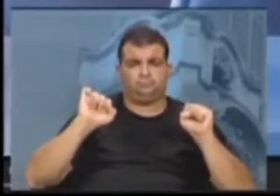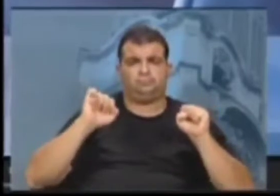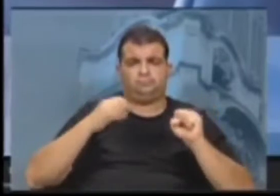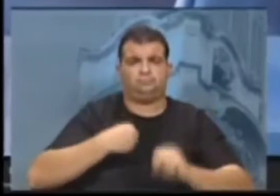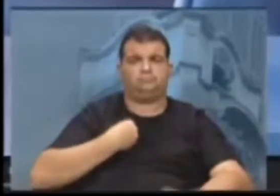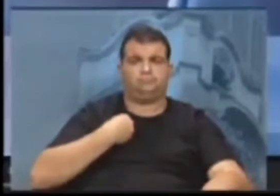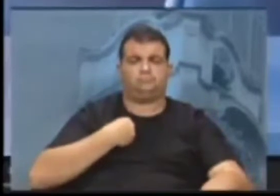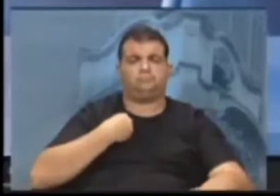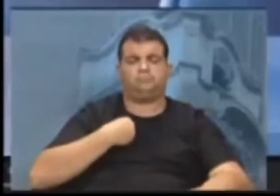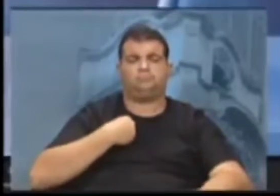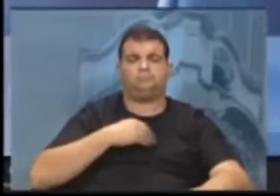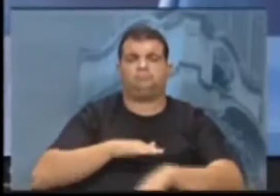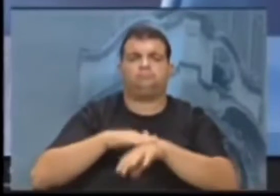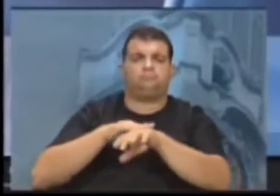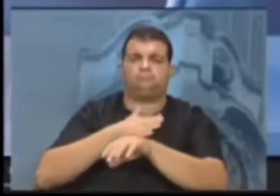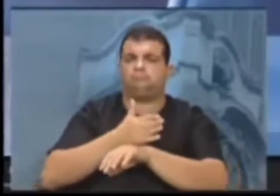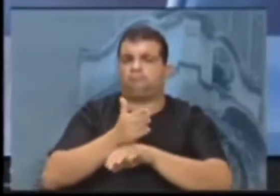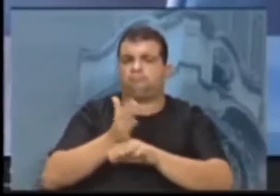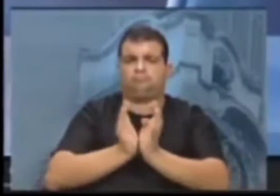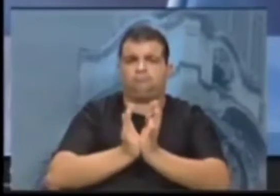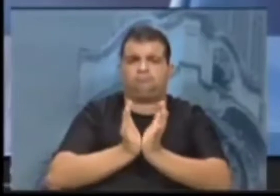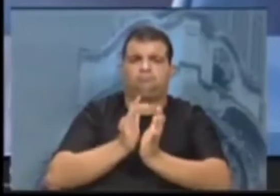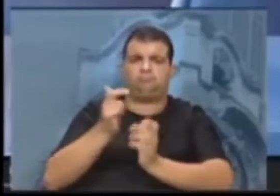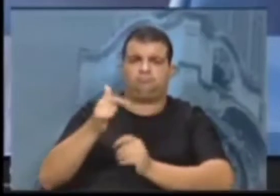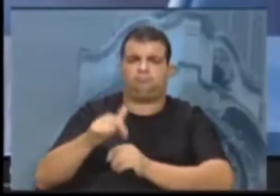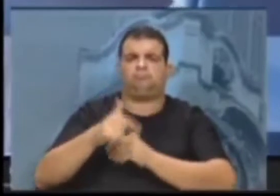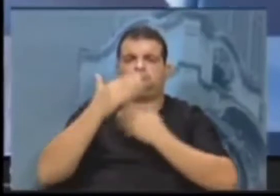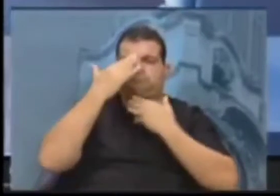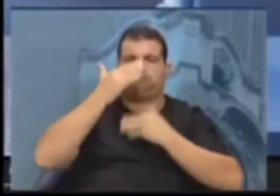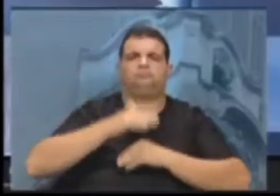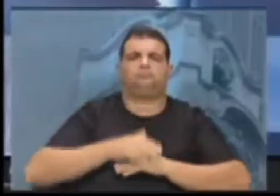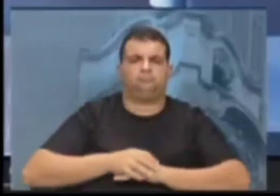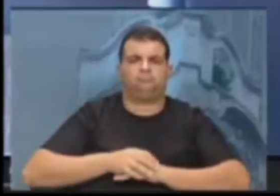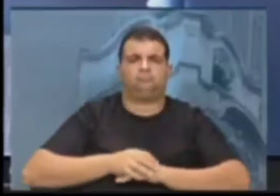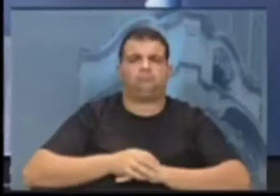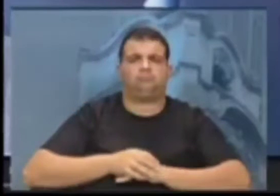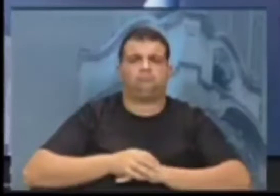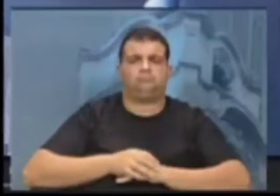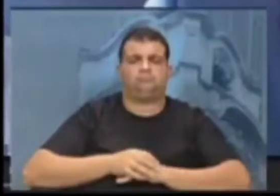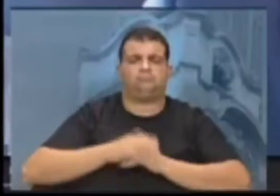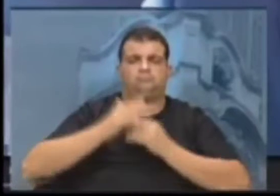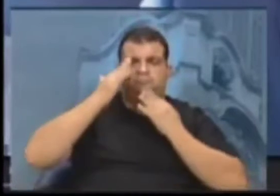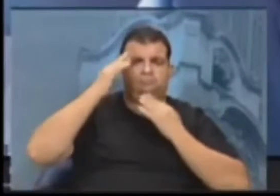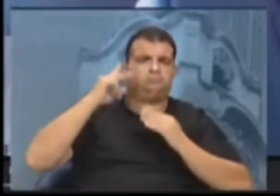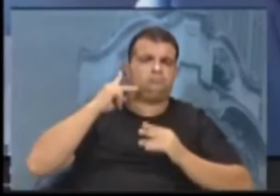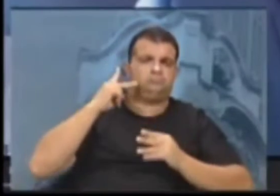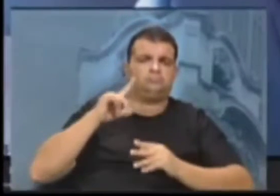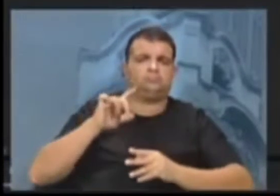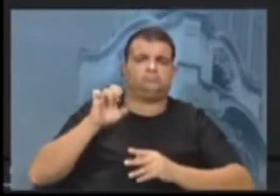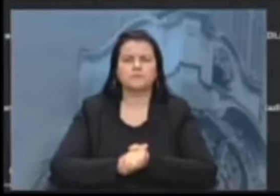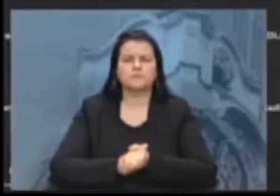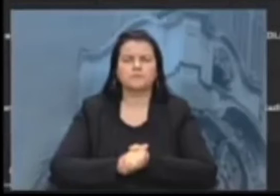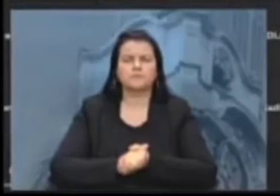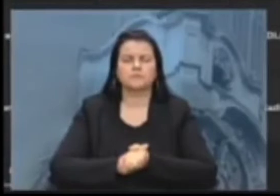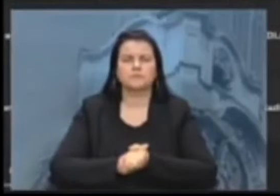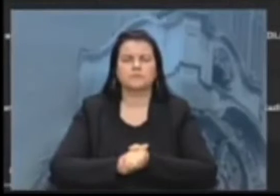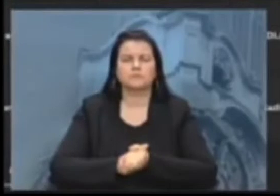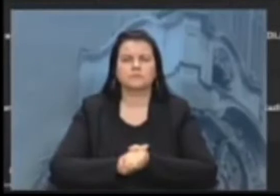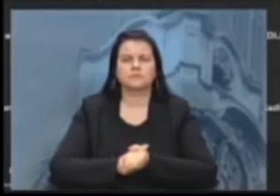estar aqui dialogando com os colegas mais uma vez. Muito obrigado. Muito obrigado, vereador Leonel Hard.